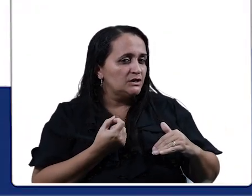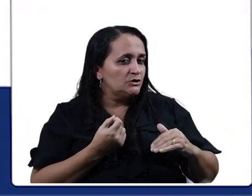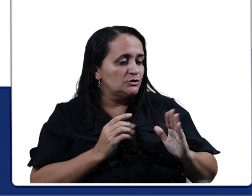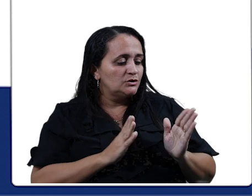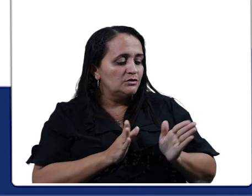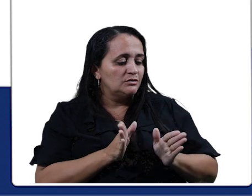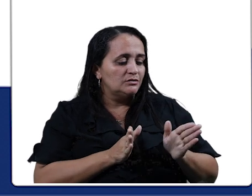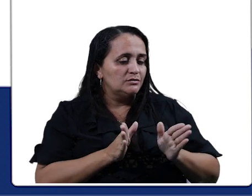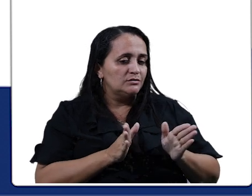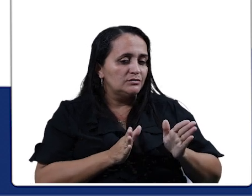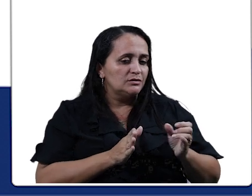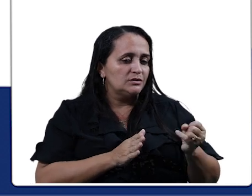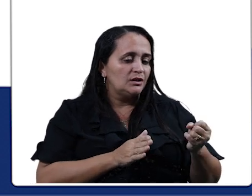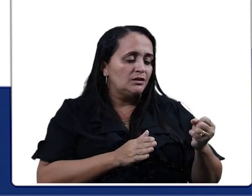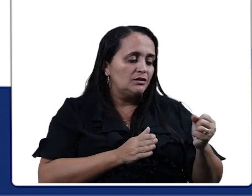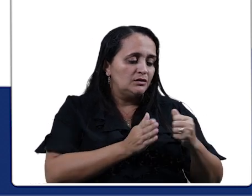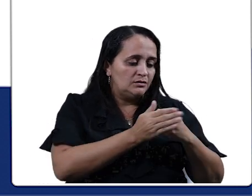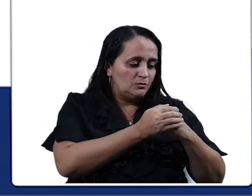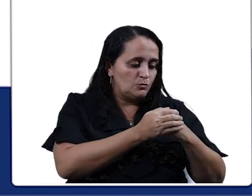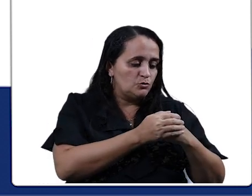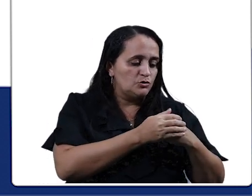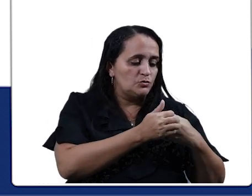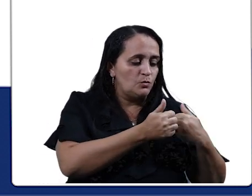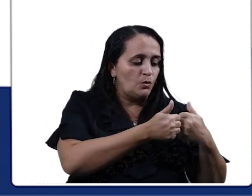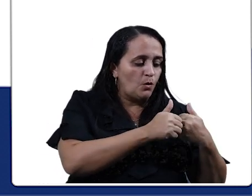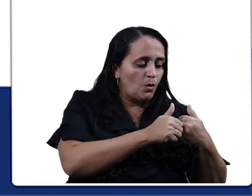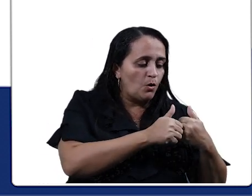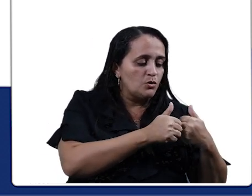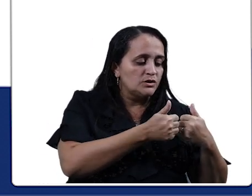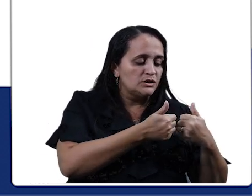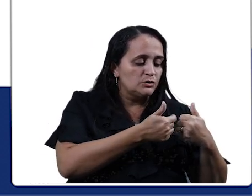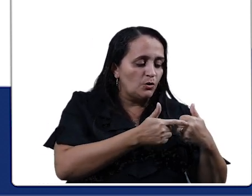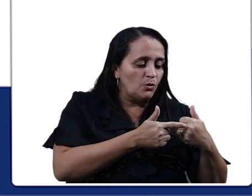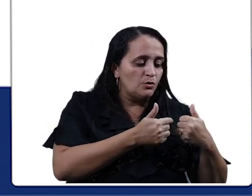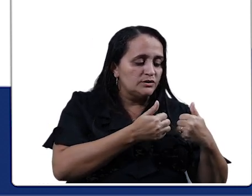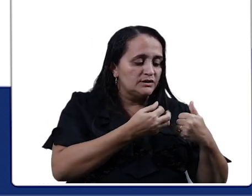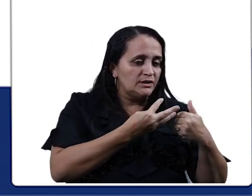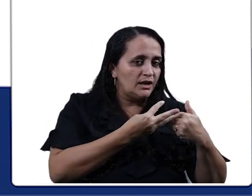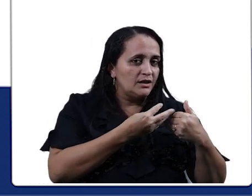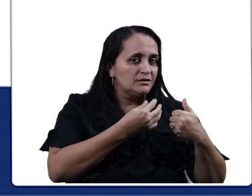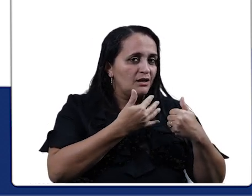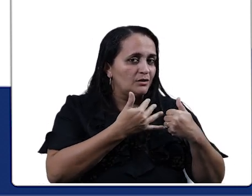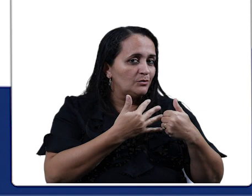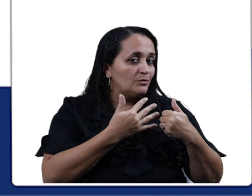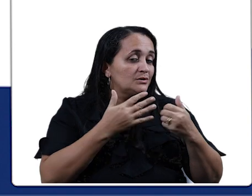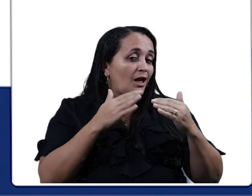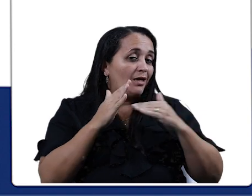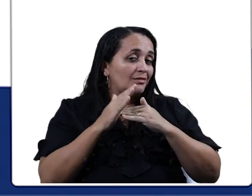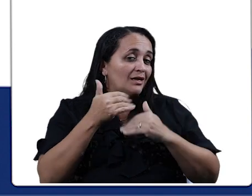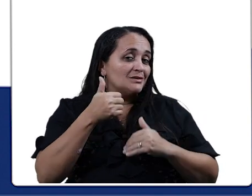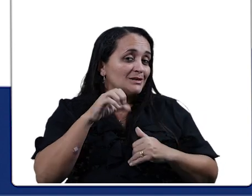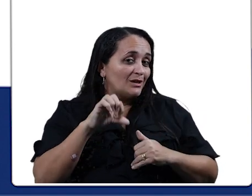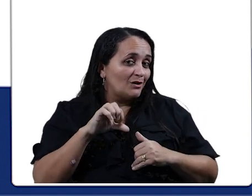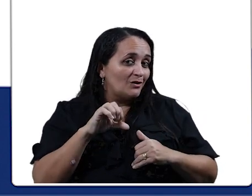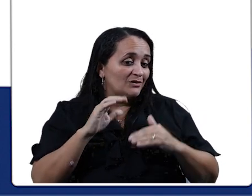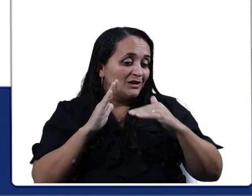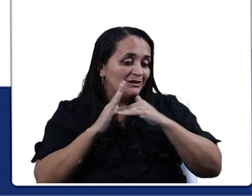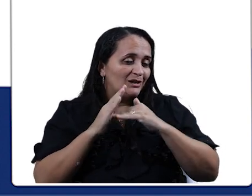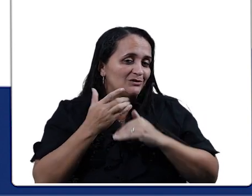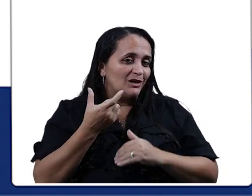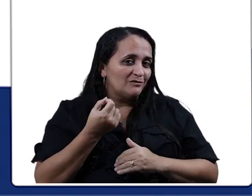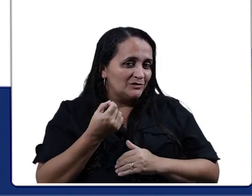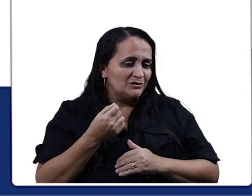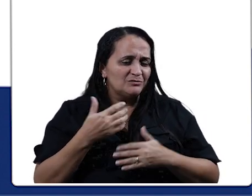tem 11, 12, 13, 14, 15, até 19, certo? Então,